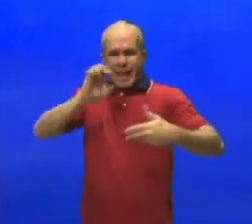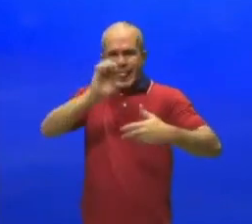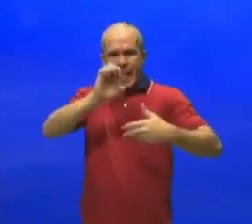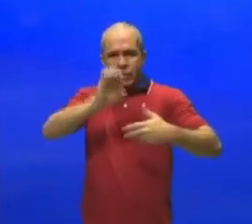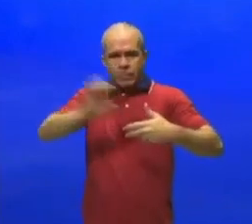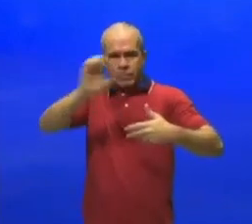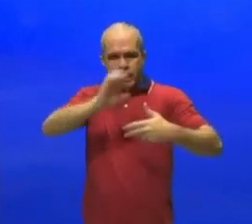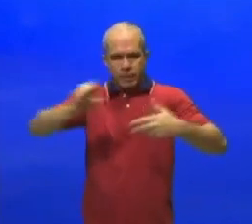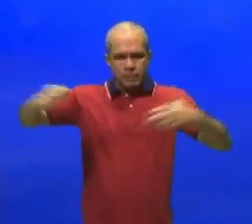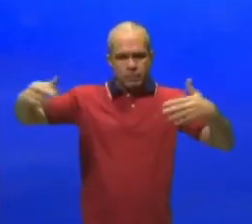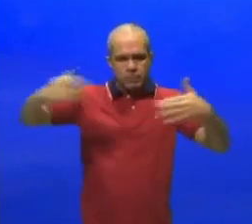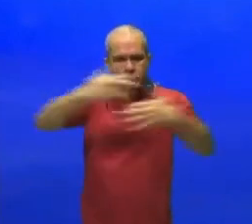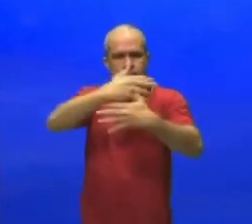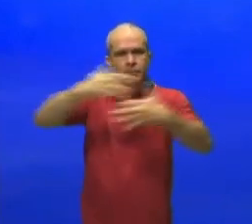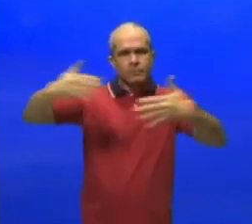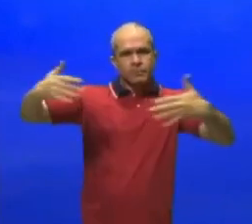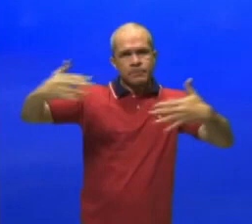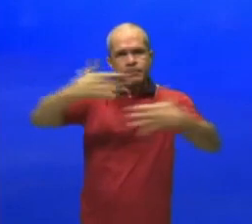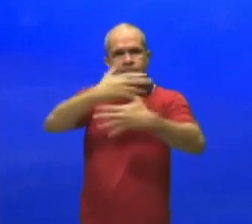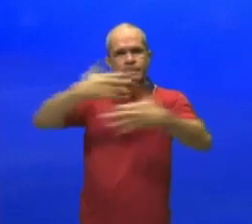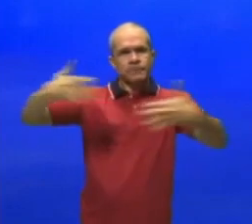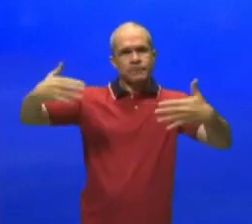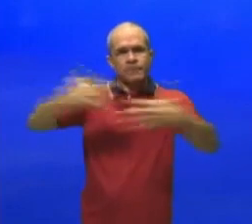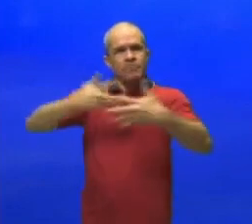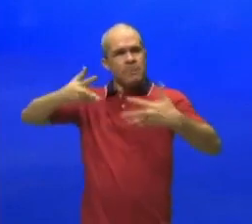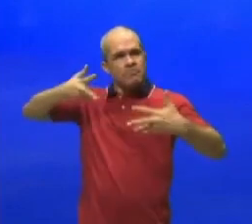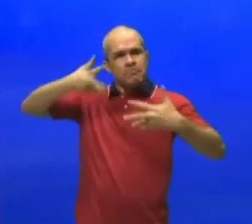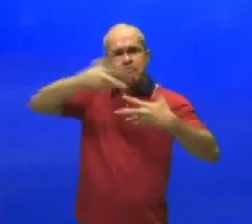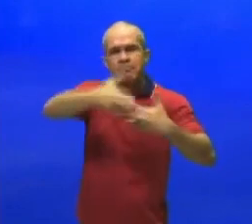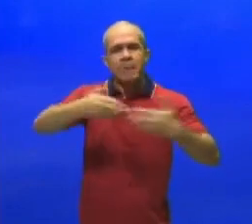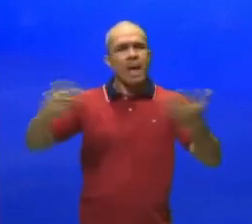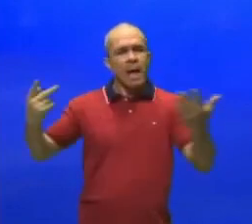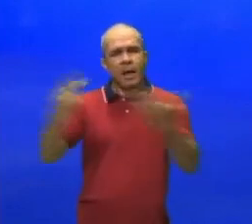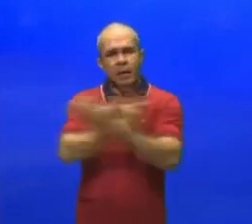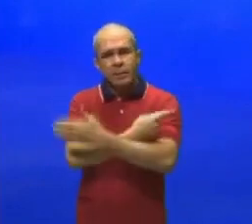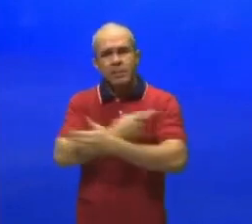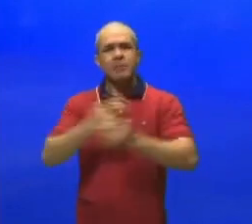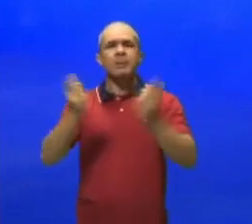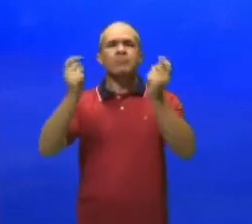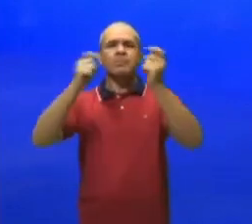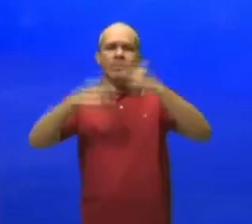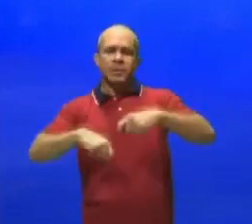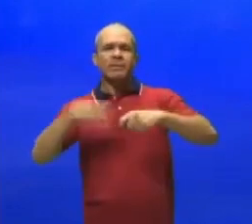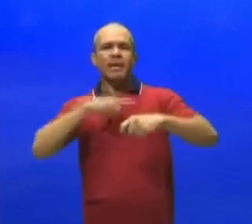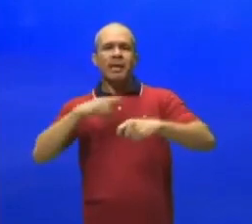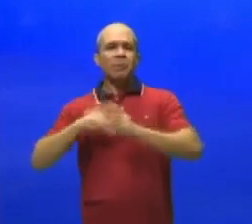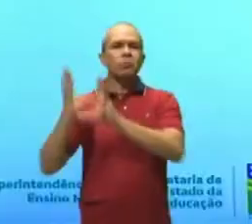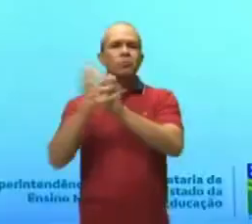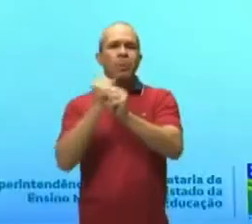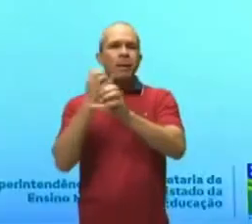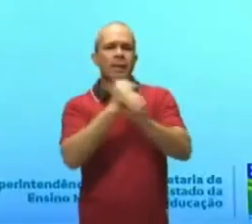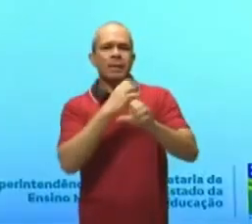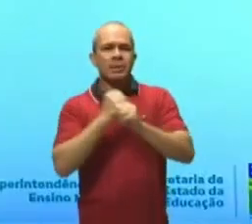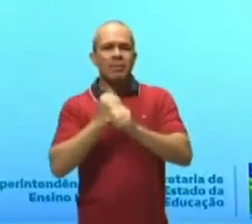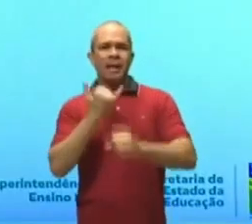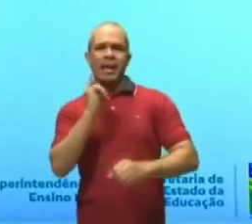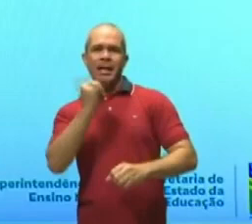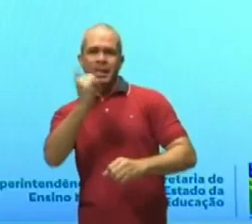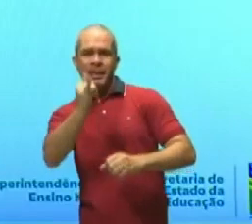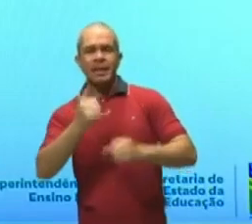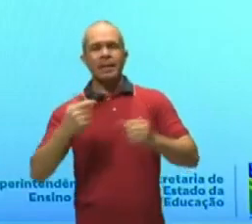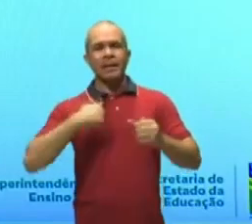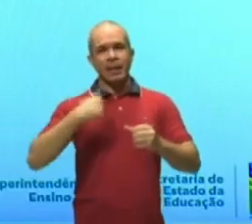Passando através desse fio. Quando isso aqui acontece, o que eu tenho? Eu posso calcular a corrente elétrica. Então, eu tenho